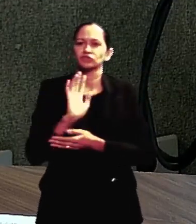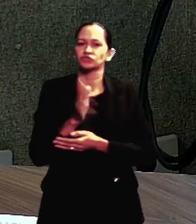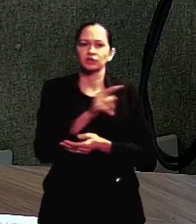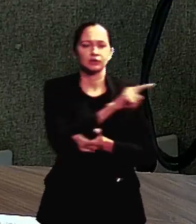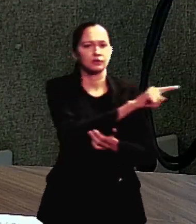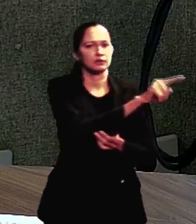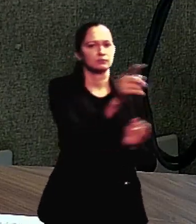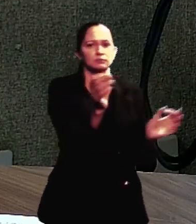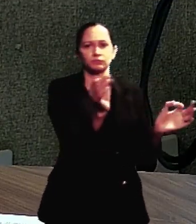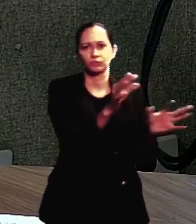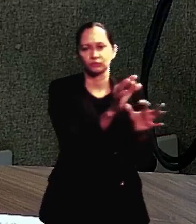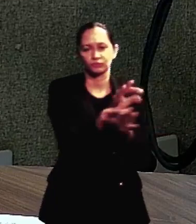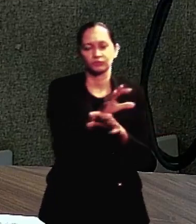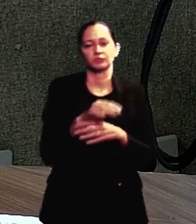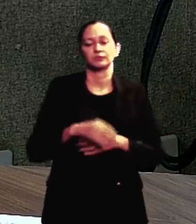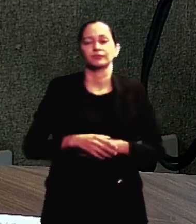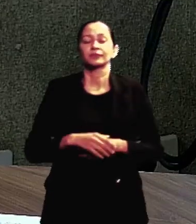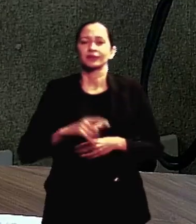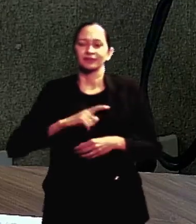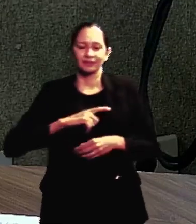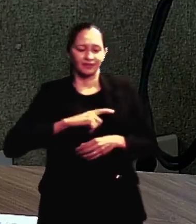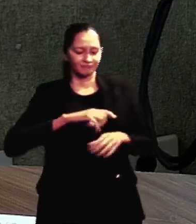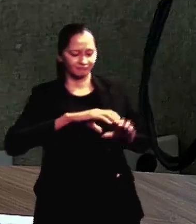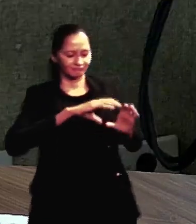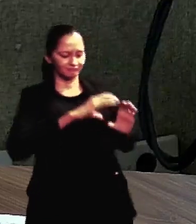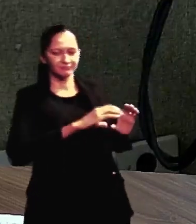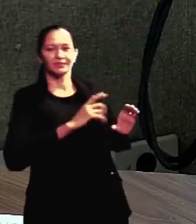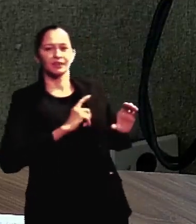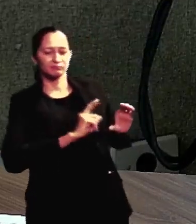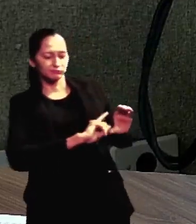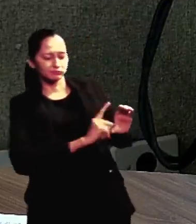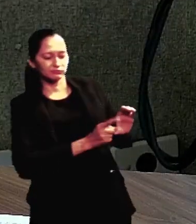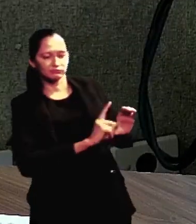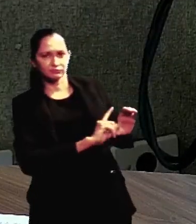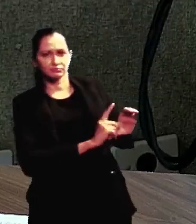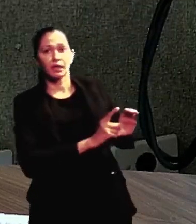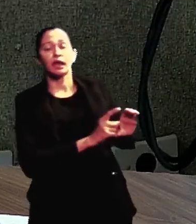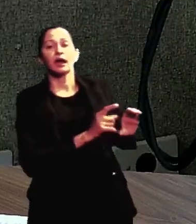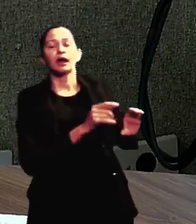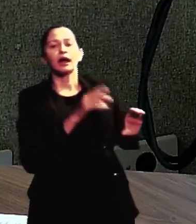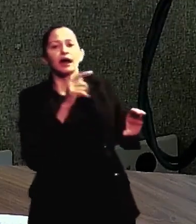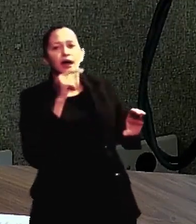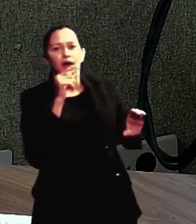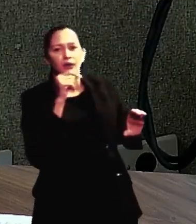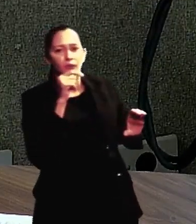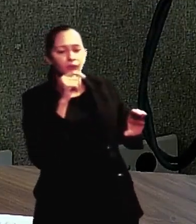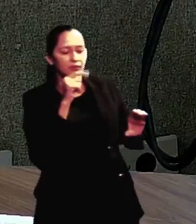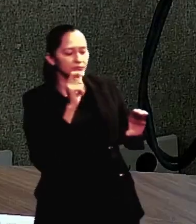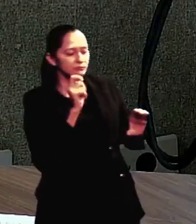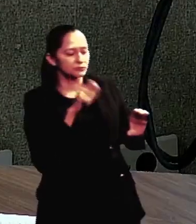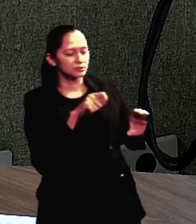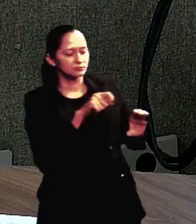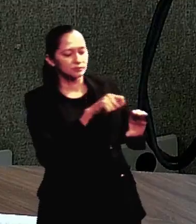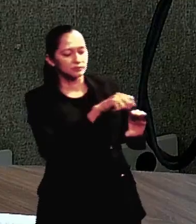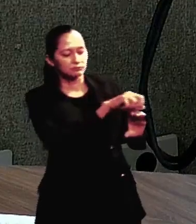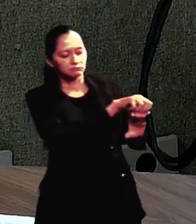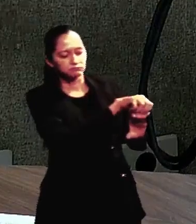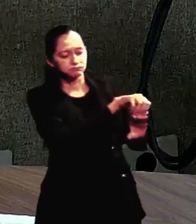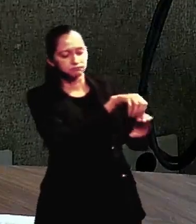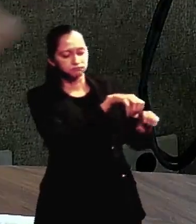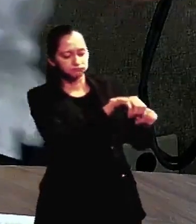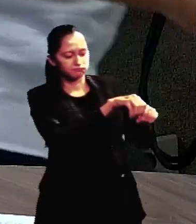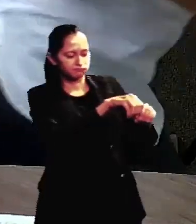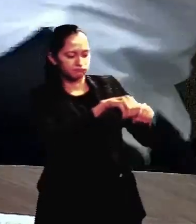hidrômetros, geralmente, além da água propriamente dito, sempre passa uma quantidade pequena de ar, o que obviamente